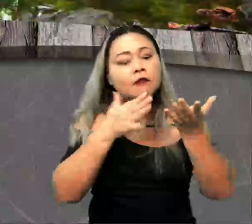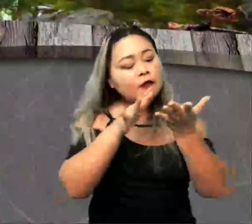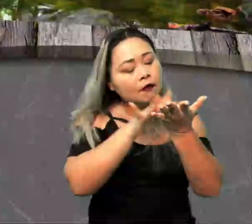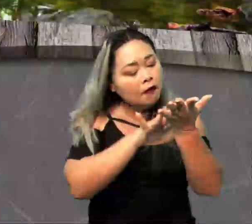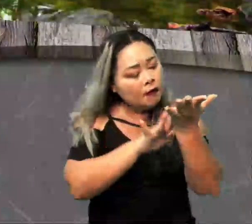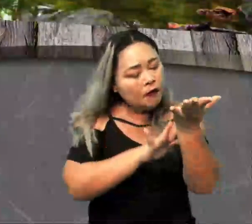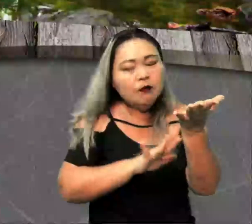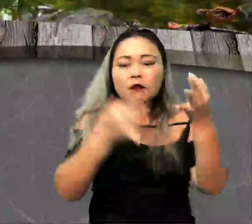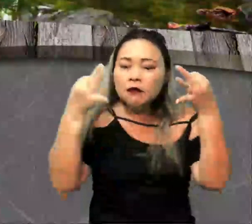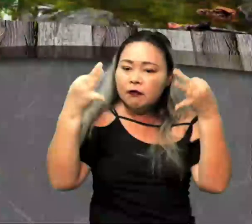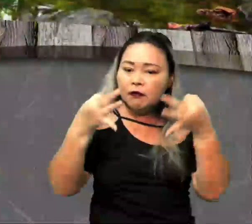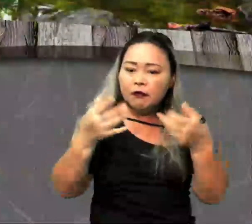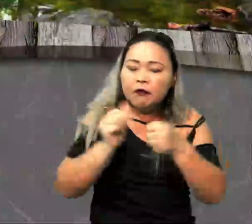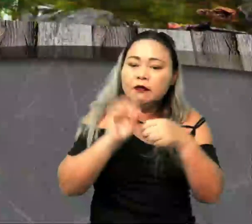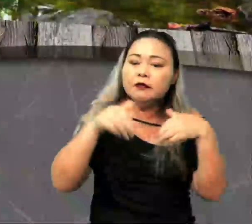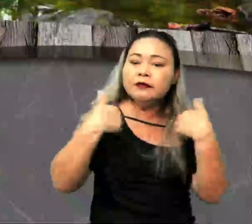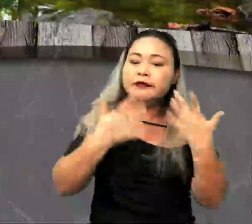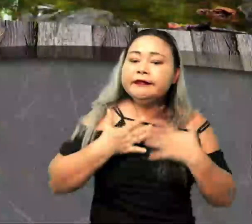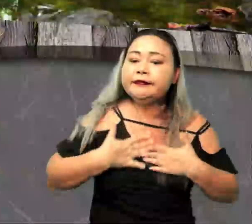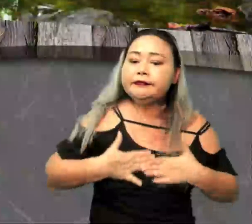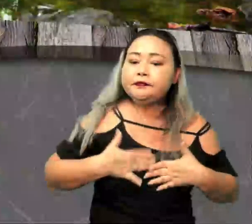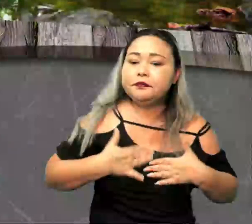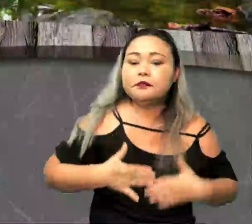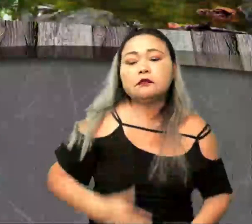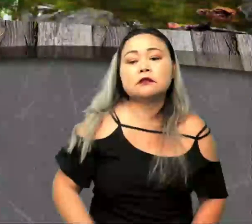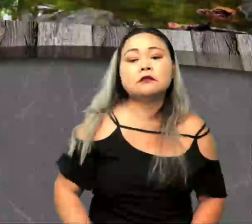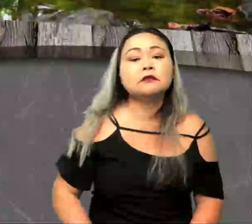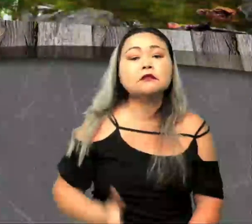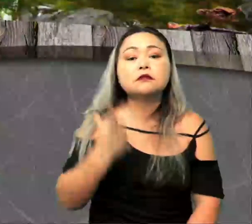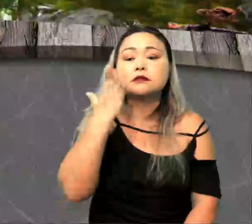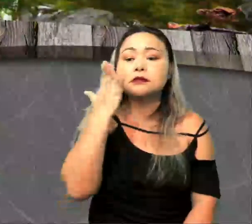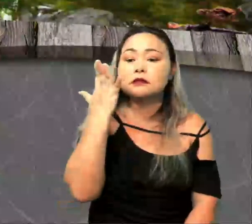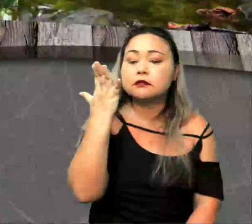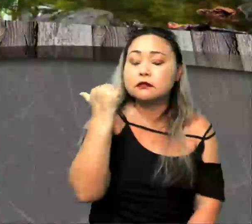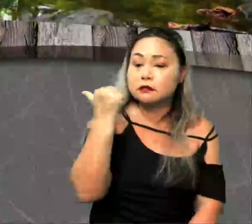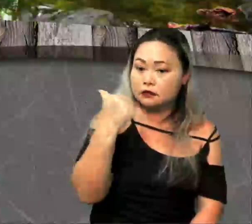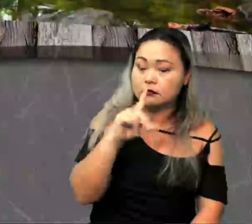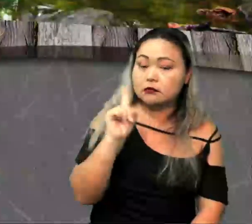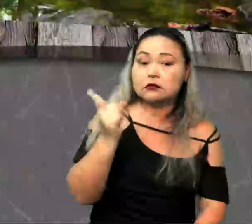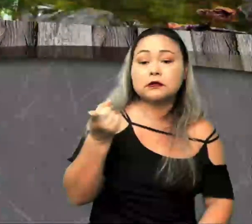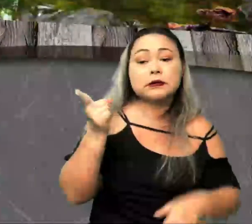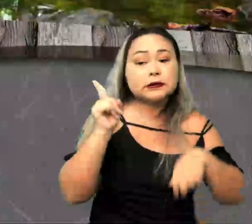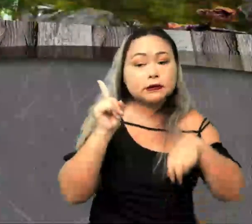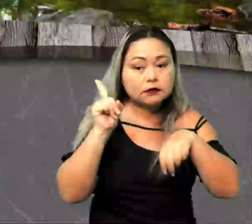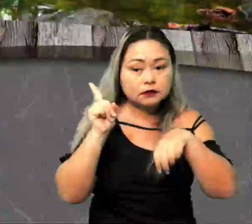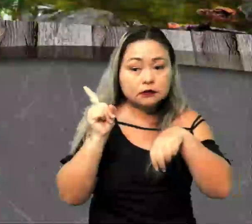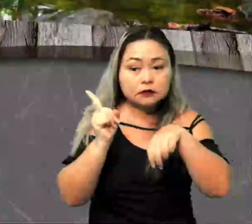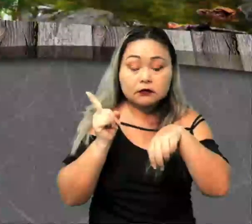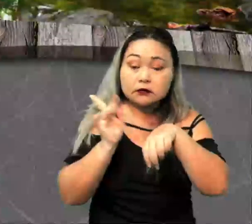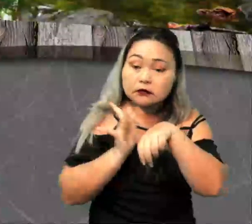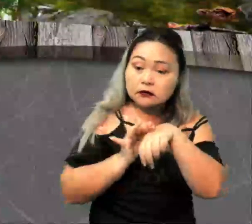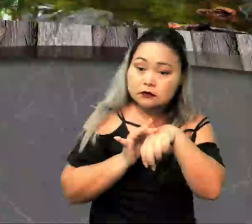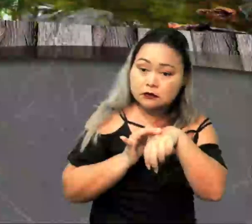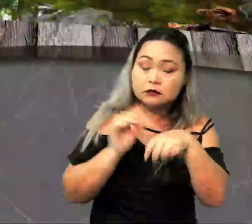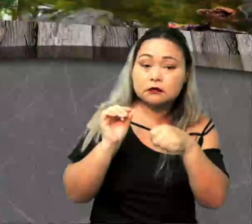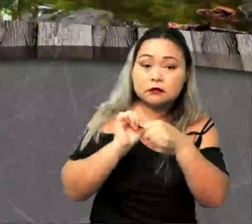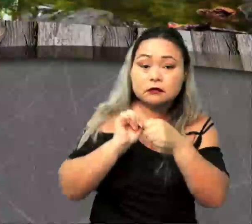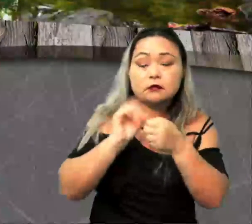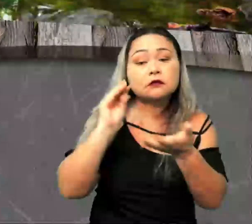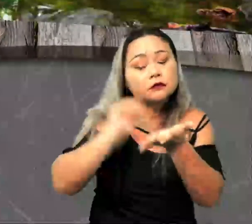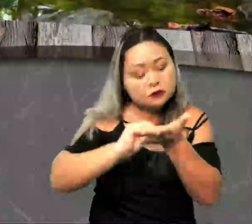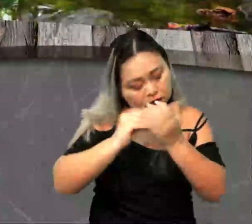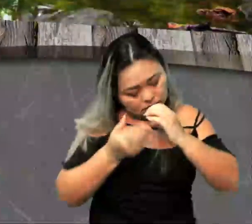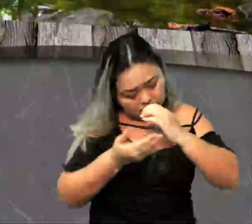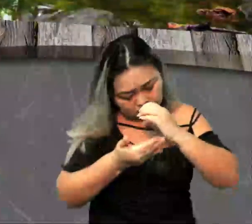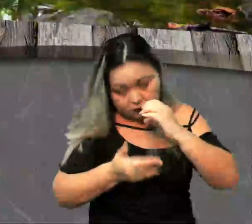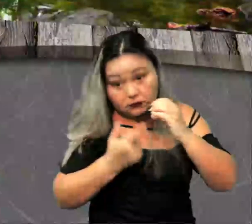identificou estavam perfeitas, né? Tudo tranquilo. Né? A gente sabe que existem doenças como a anemia falciforme que realmente provocam uma